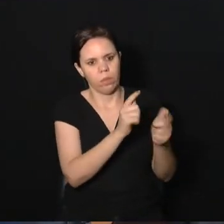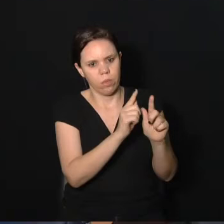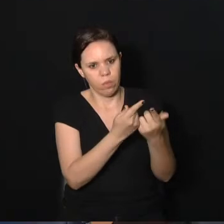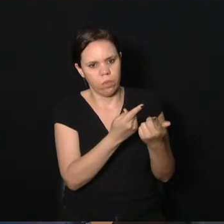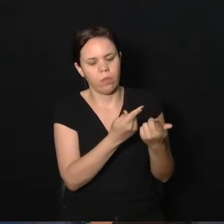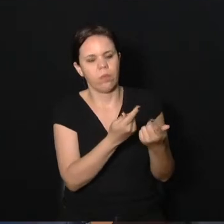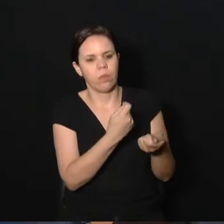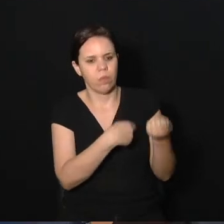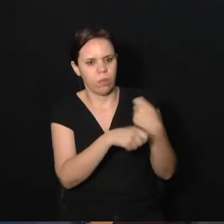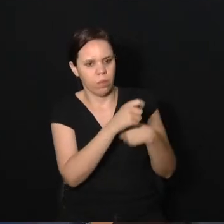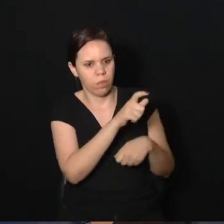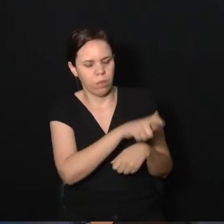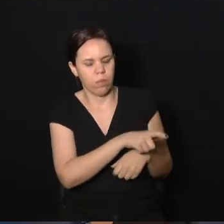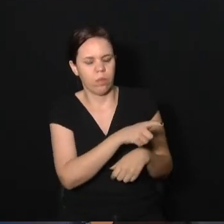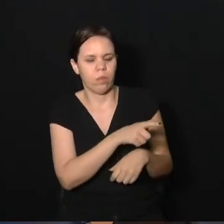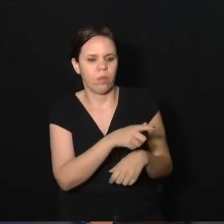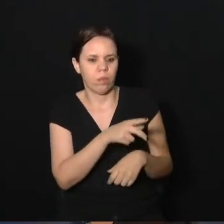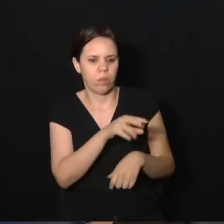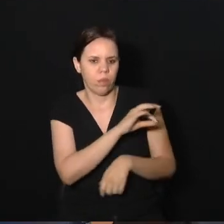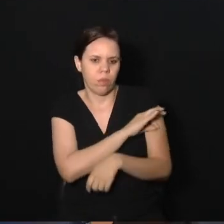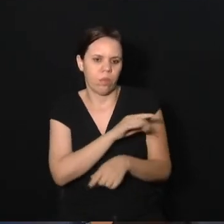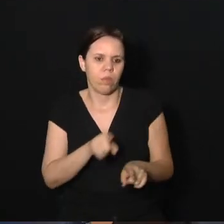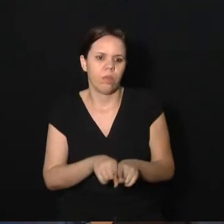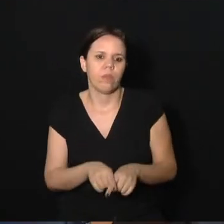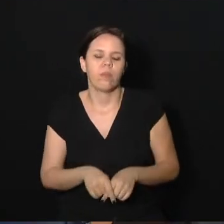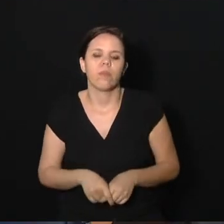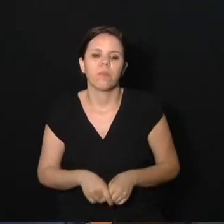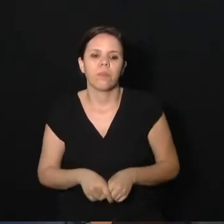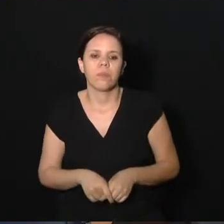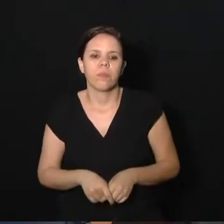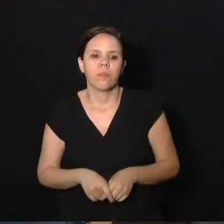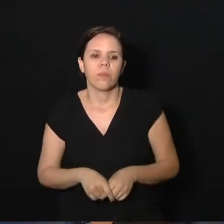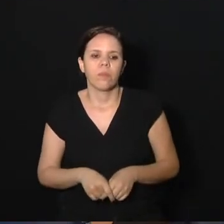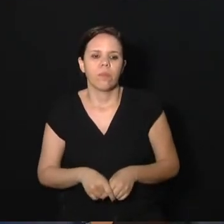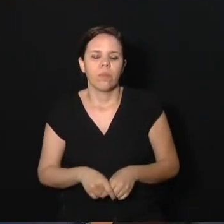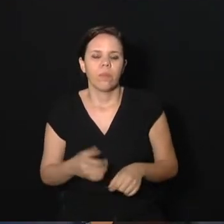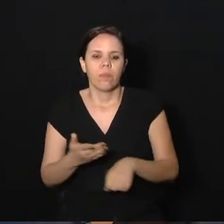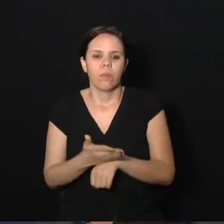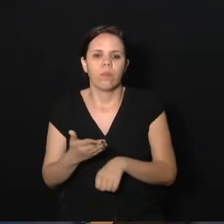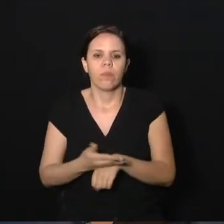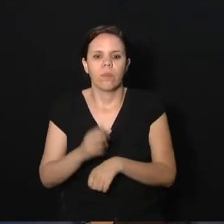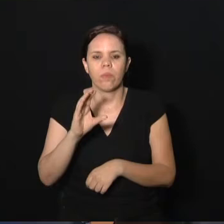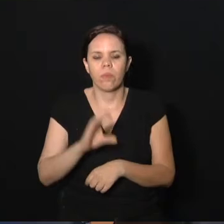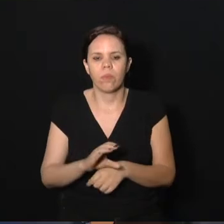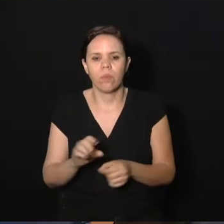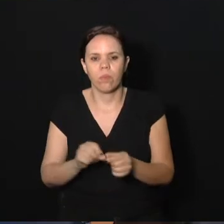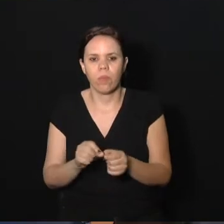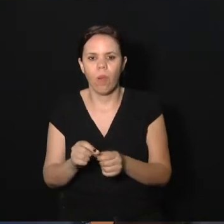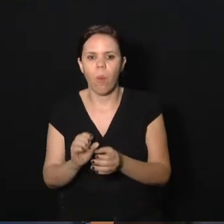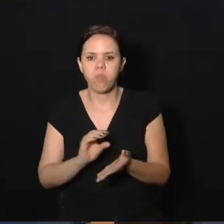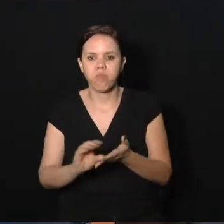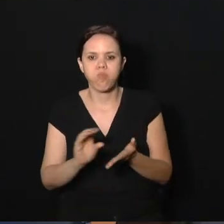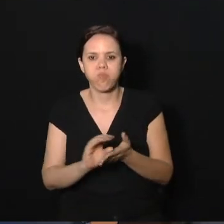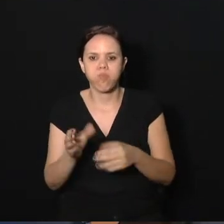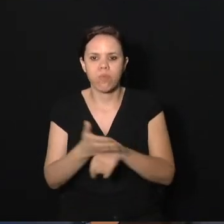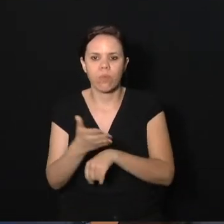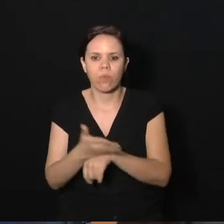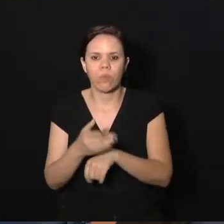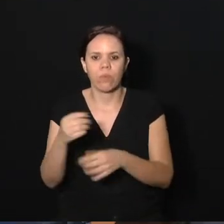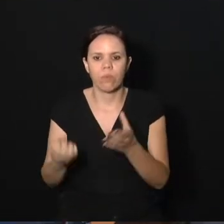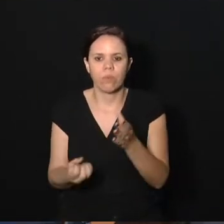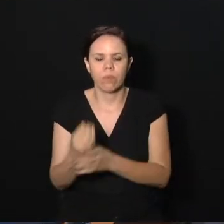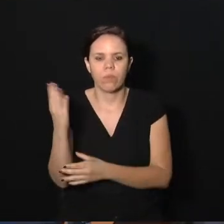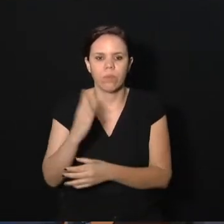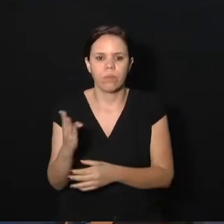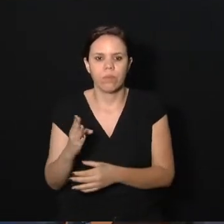um outro ponto que eu acho que é super relevante a gente falar, nesse ponto que você falou da participação do cidadão. O orçamento participativo nasceu no Brasil e